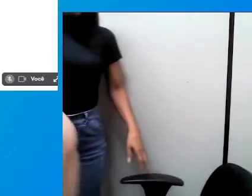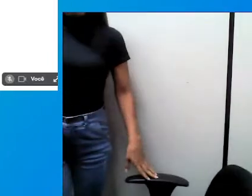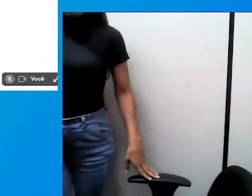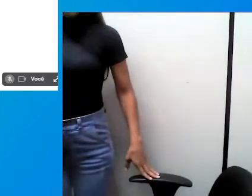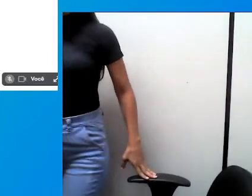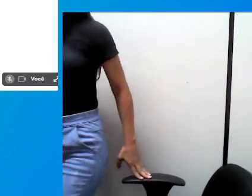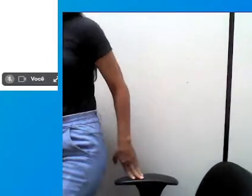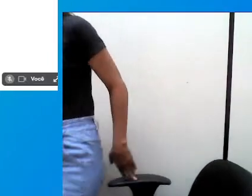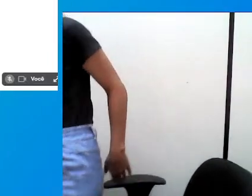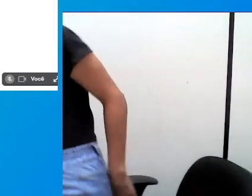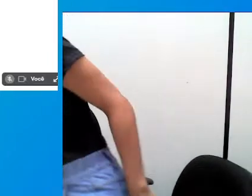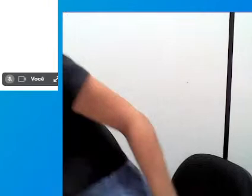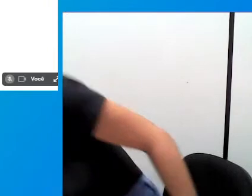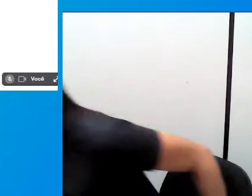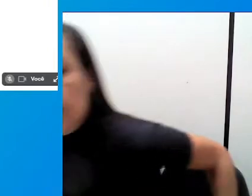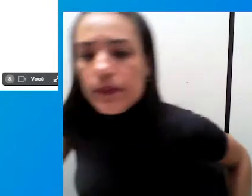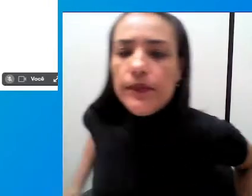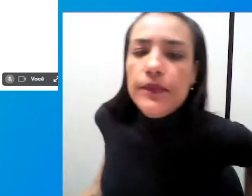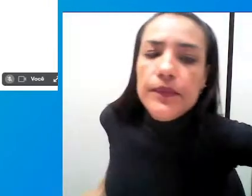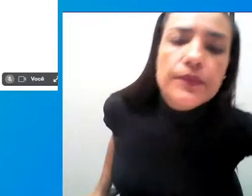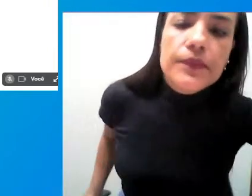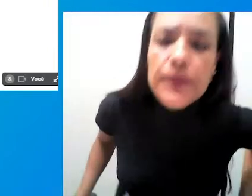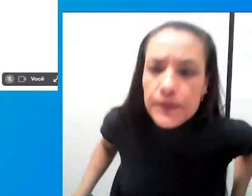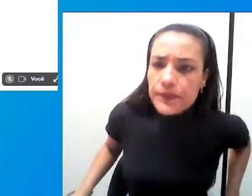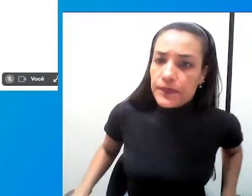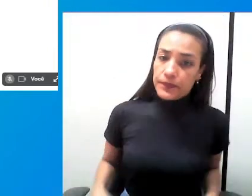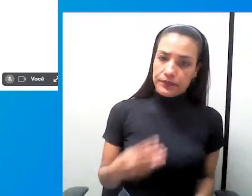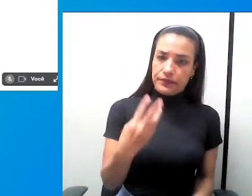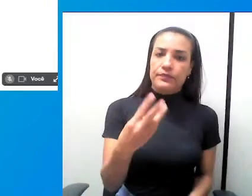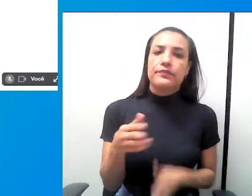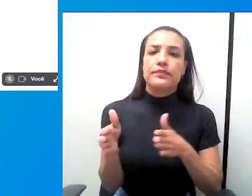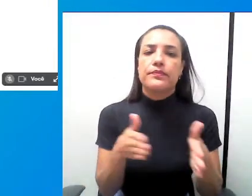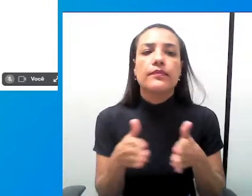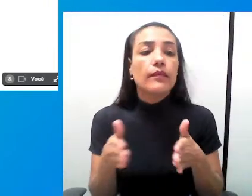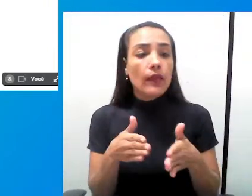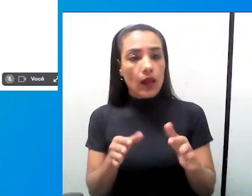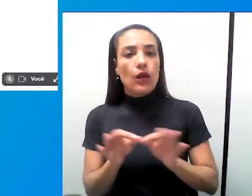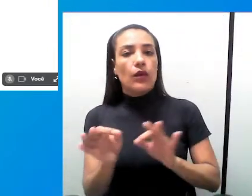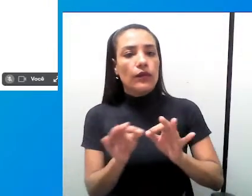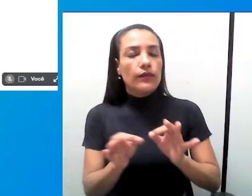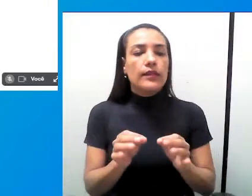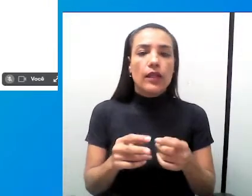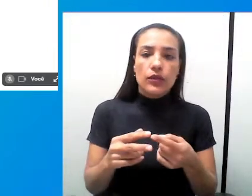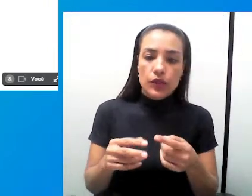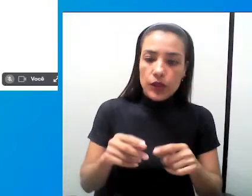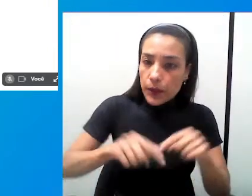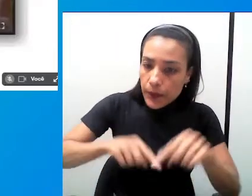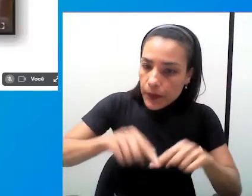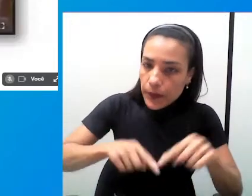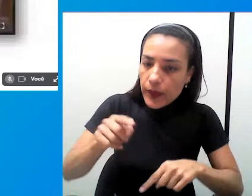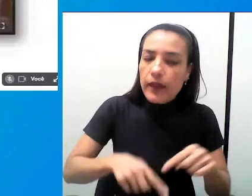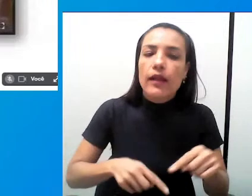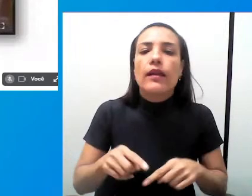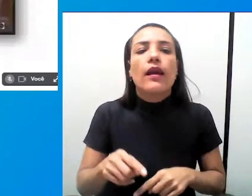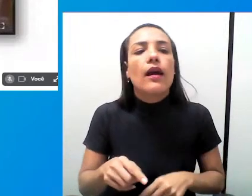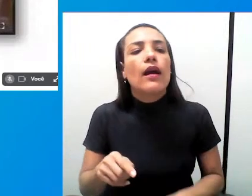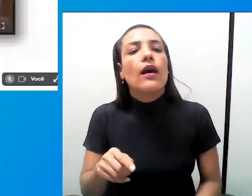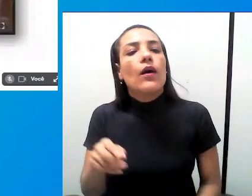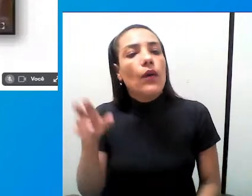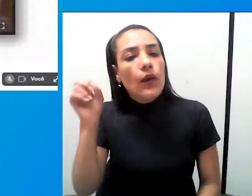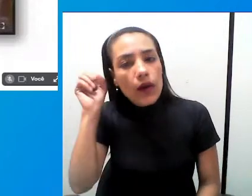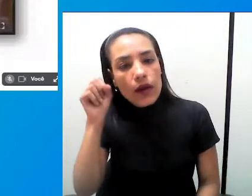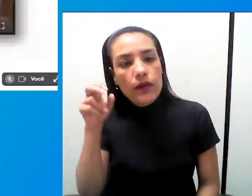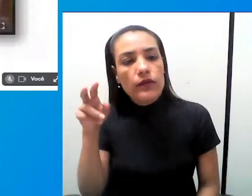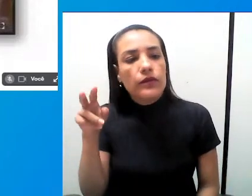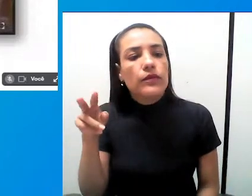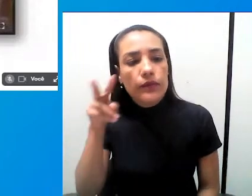Temos aqui, principalmente, três etapas. Primeiro, confecção de material audiovisual, em formato de vídeo e conhecimento tradicional na comunidade. Os alunos vão buscar nas comunidades,